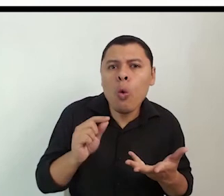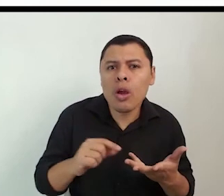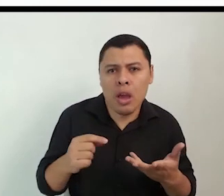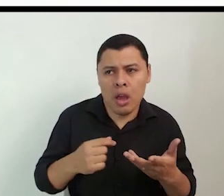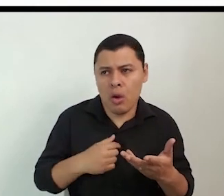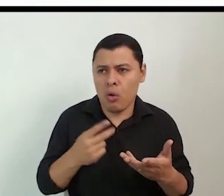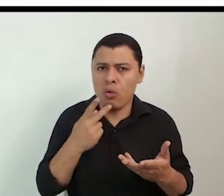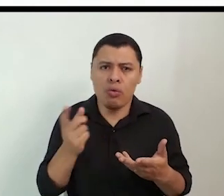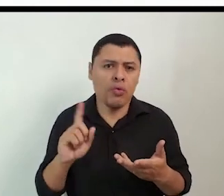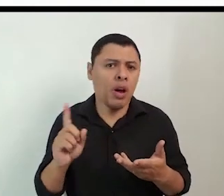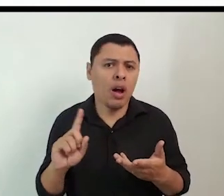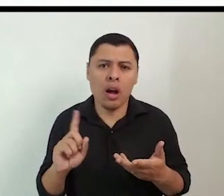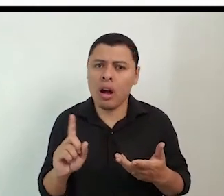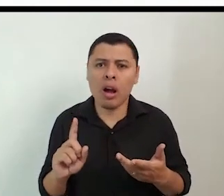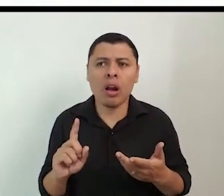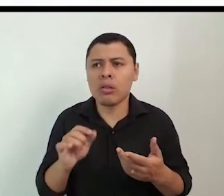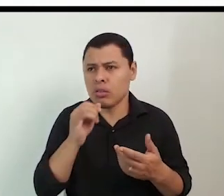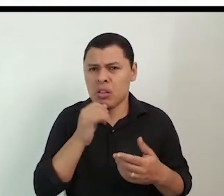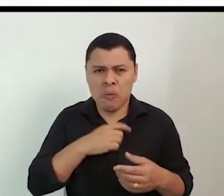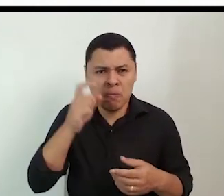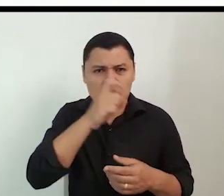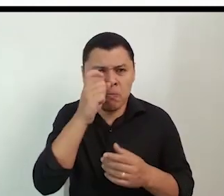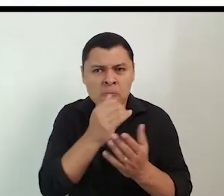e na verdade é um pouco né,